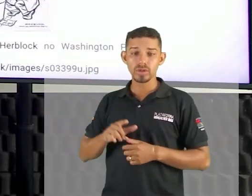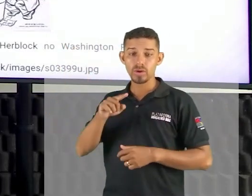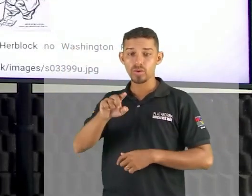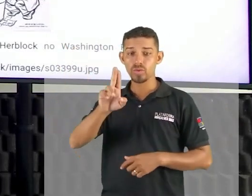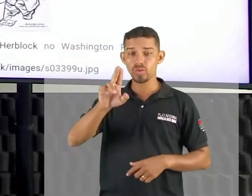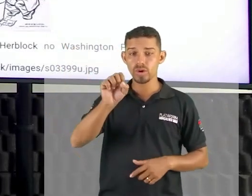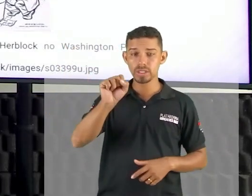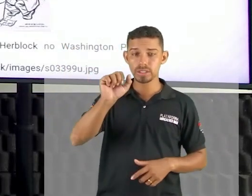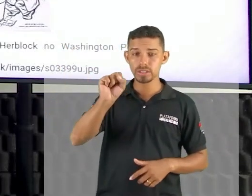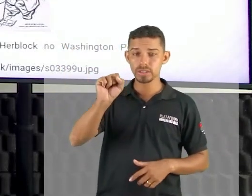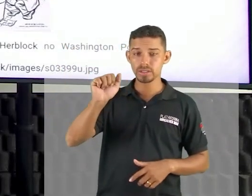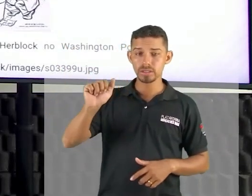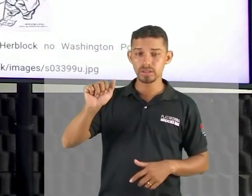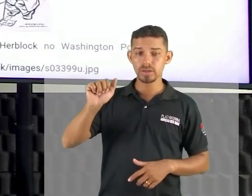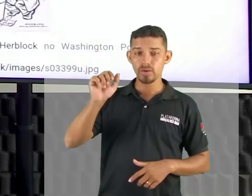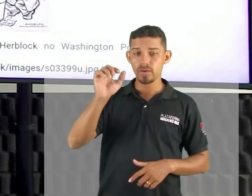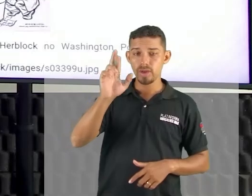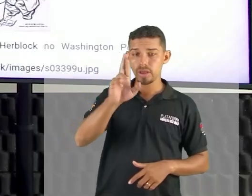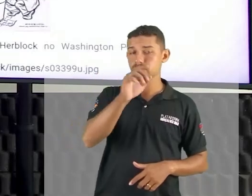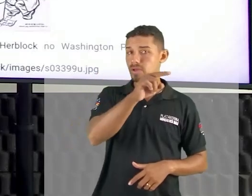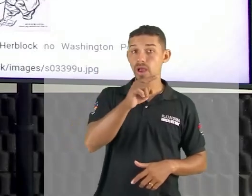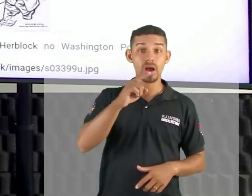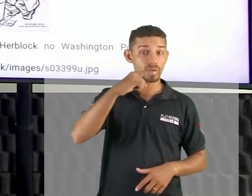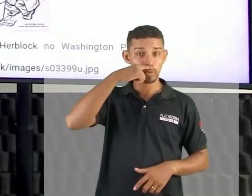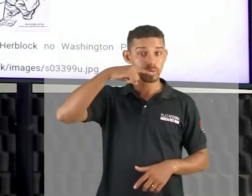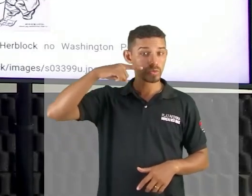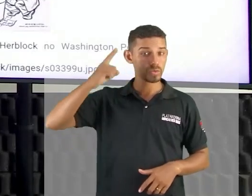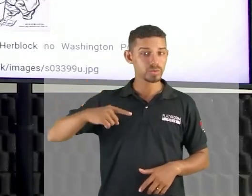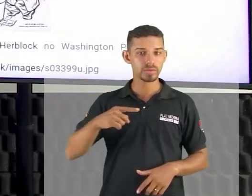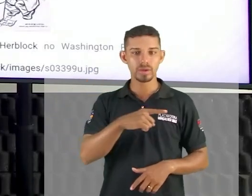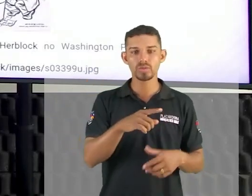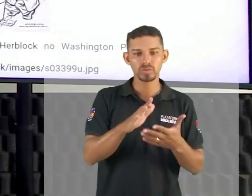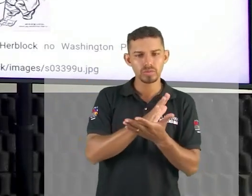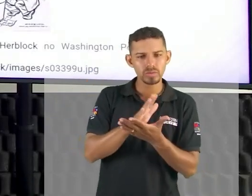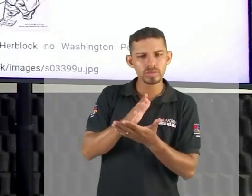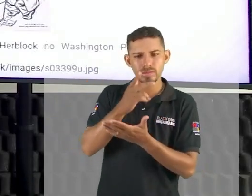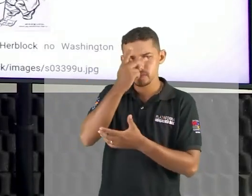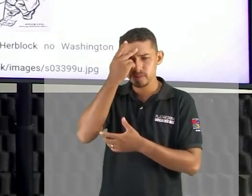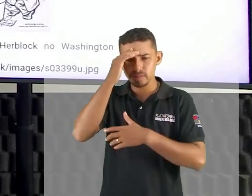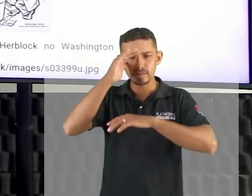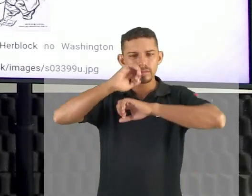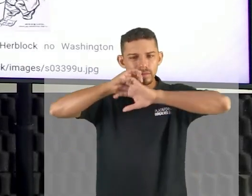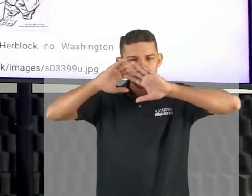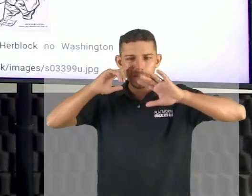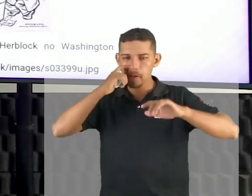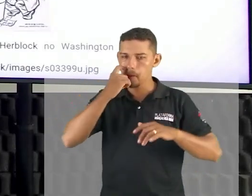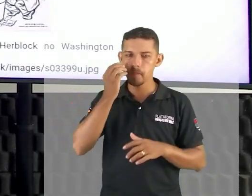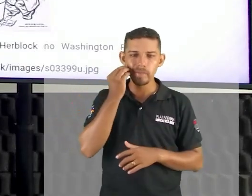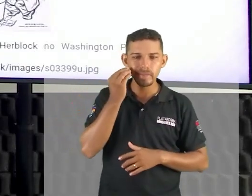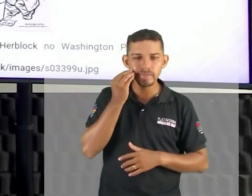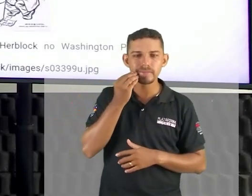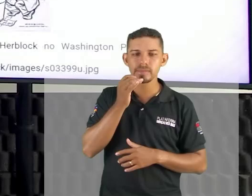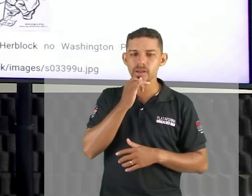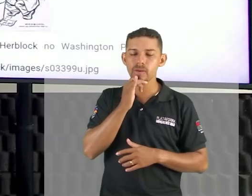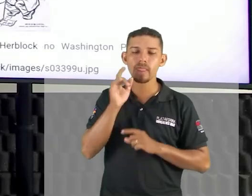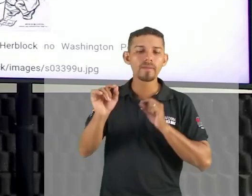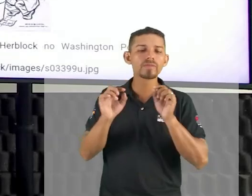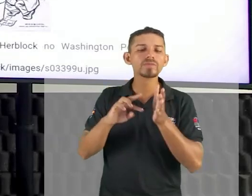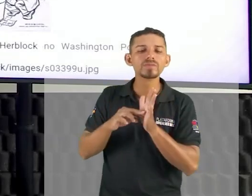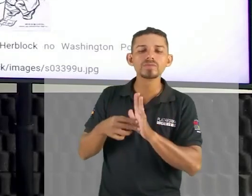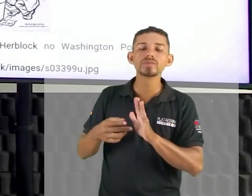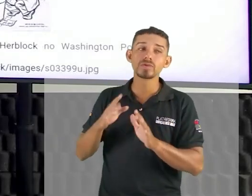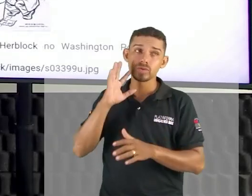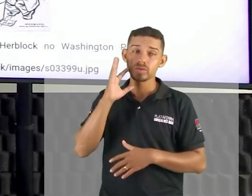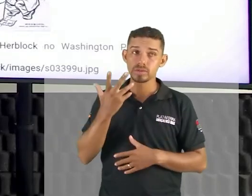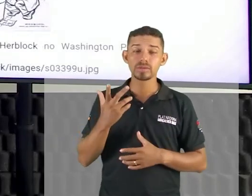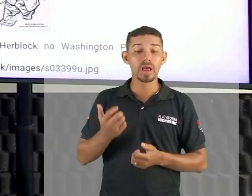Soviética ali, algumas pessoas tentando, né, fazer a leitura ou tentando entender, né, o que se vê.